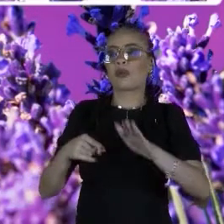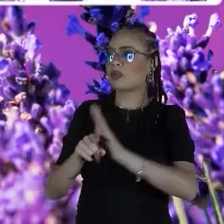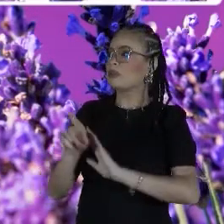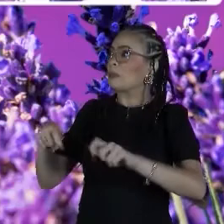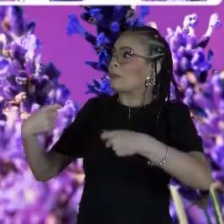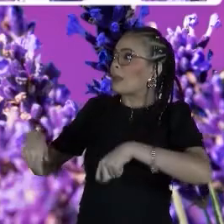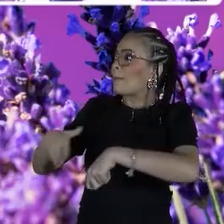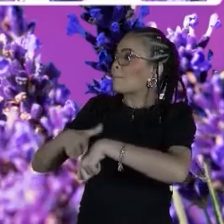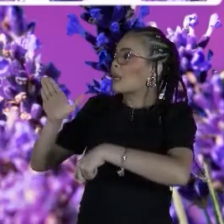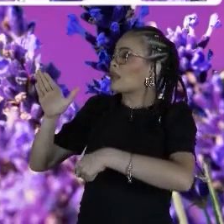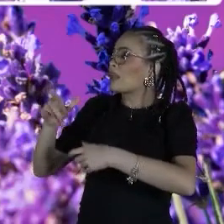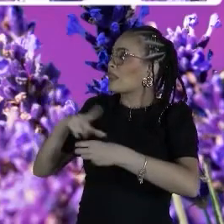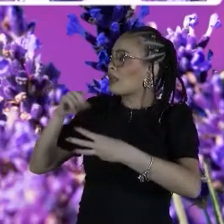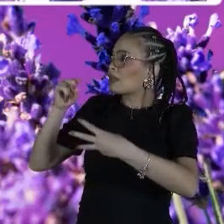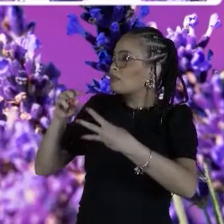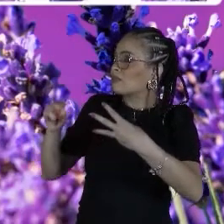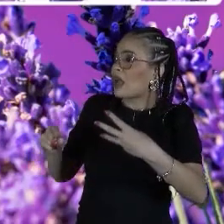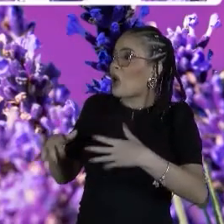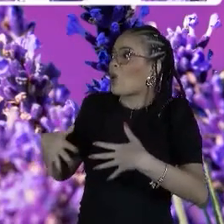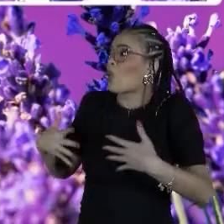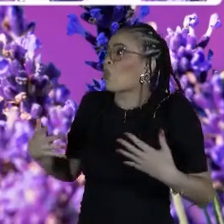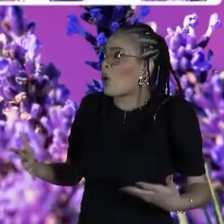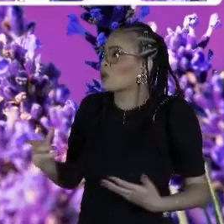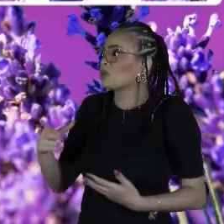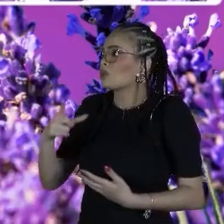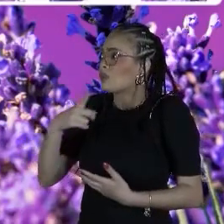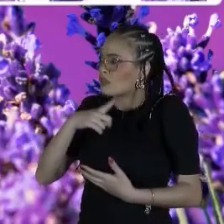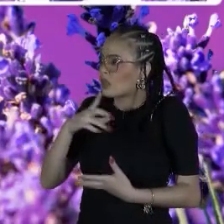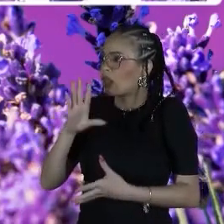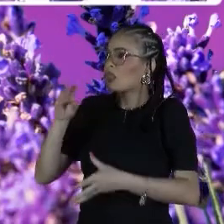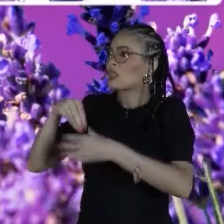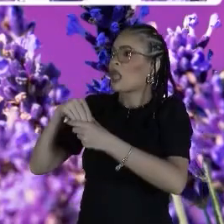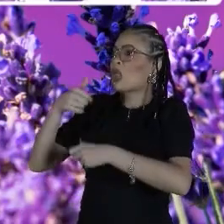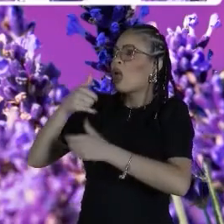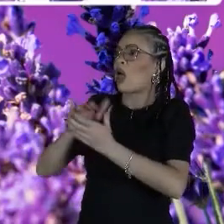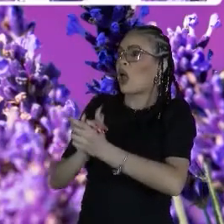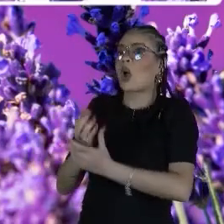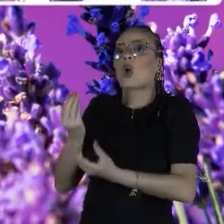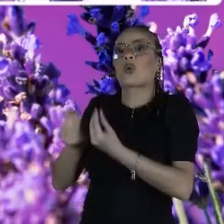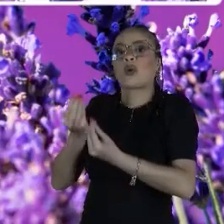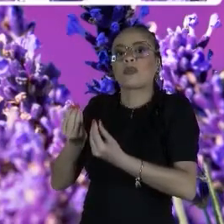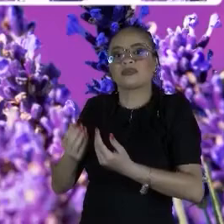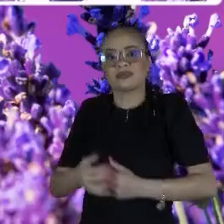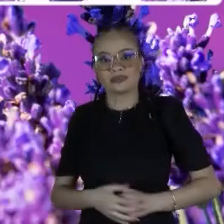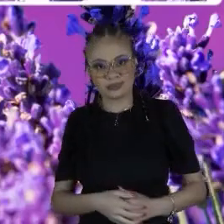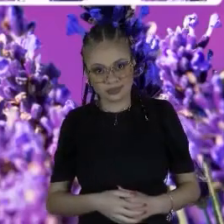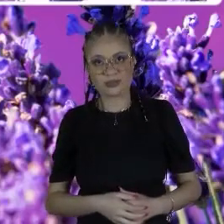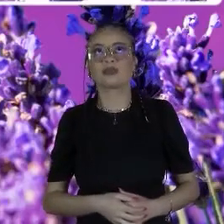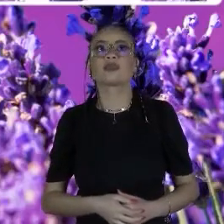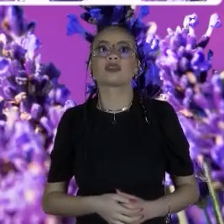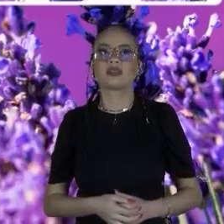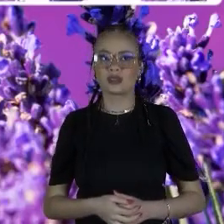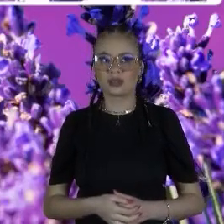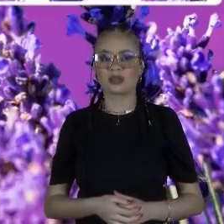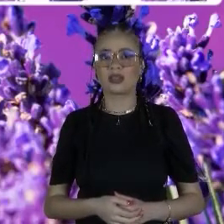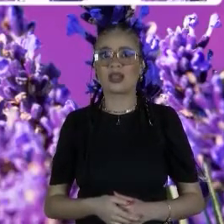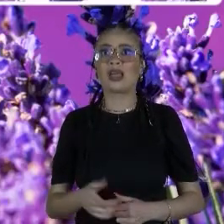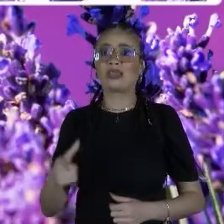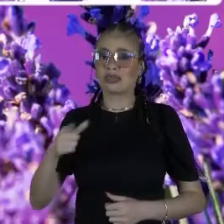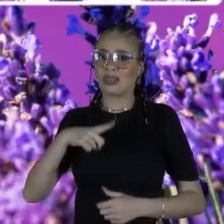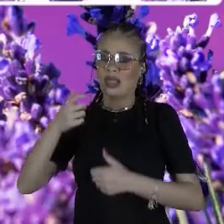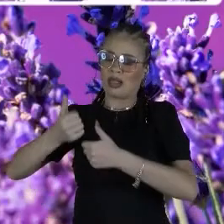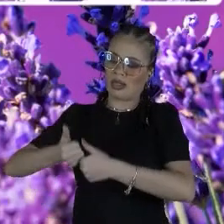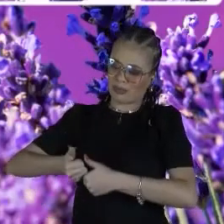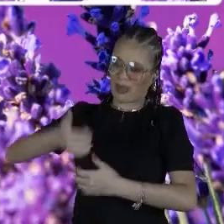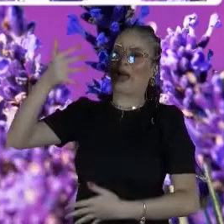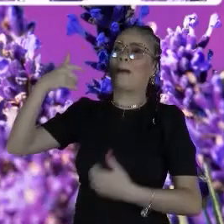se você hoje teria as principais necessidades para uso dos óleos essenciais e gente normalmente uma listinha um pouquinho